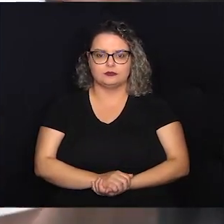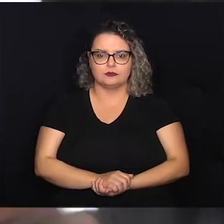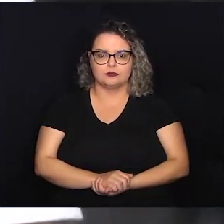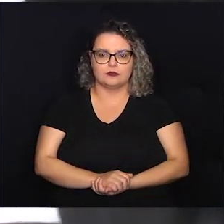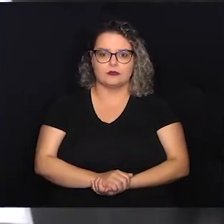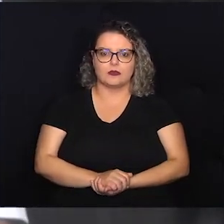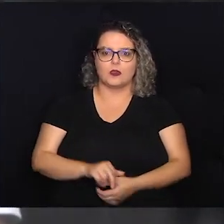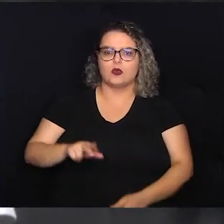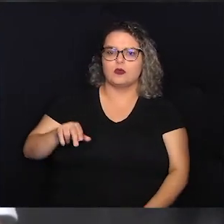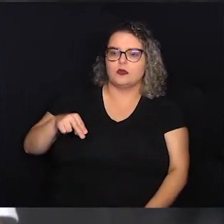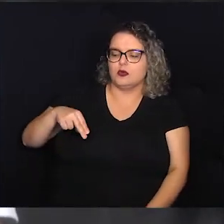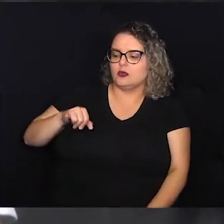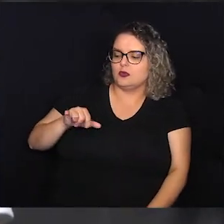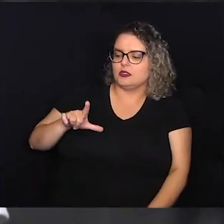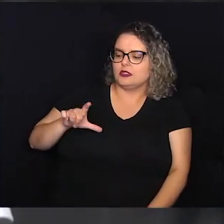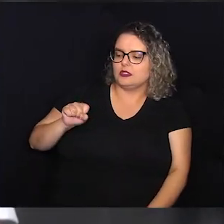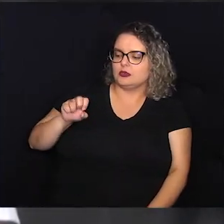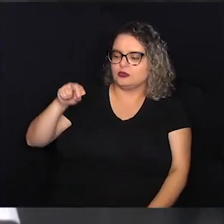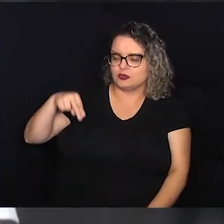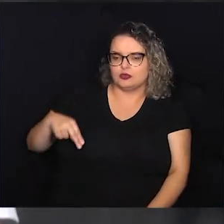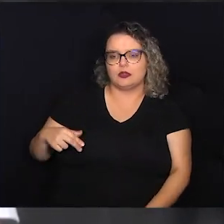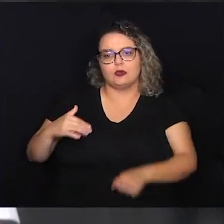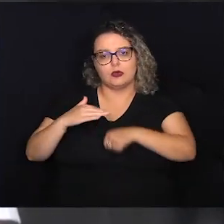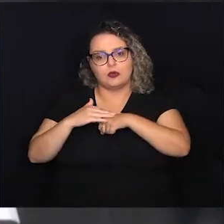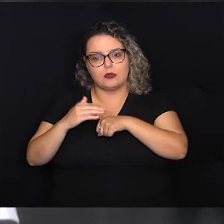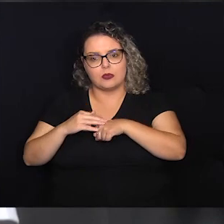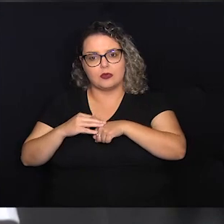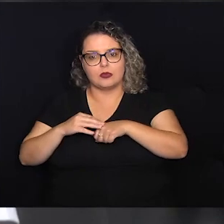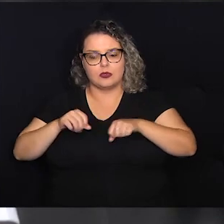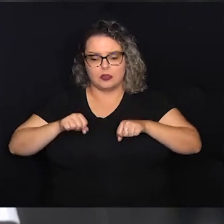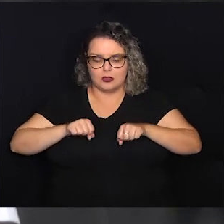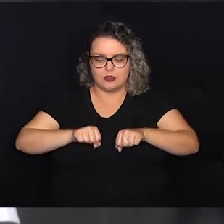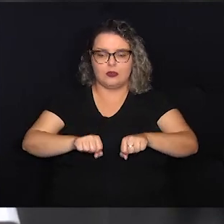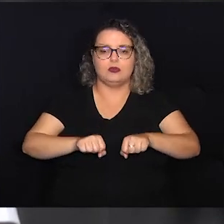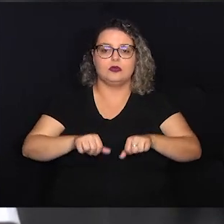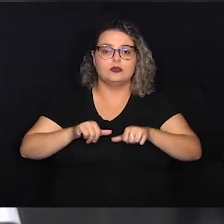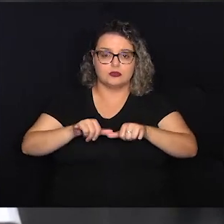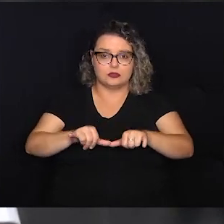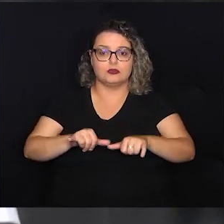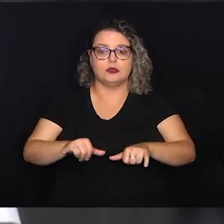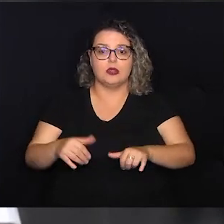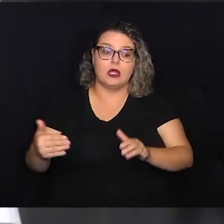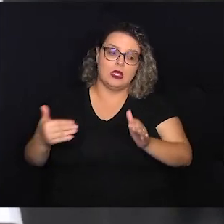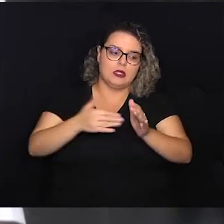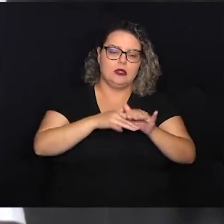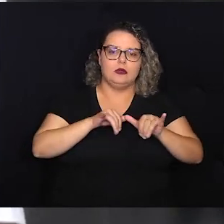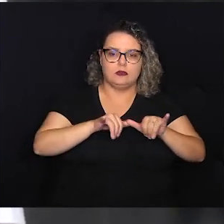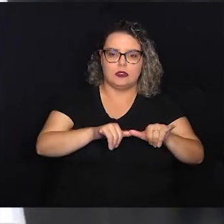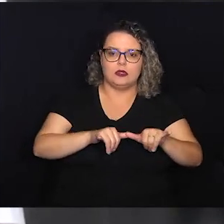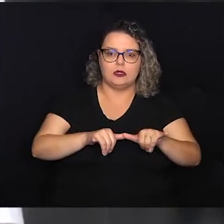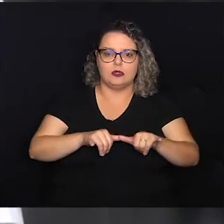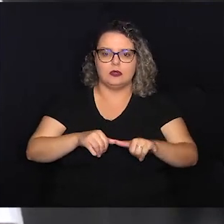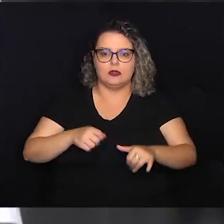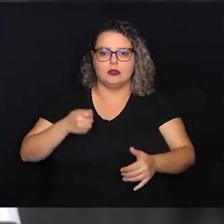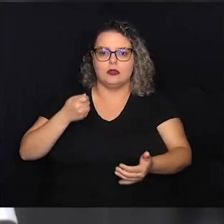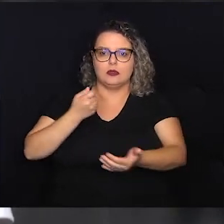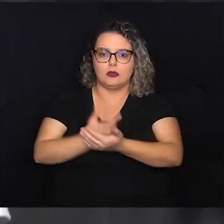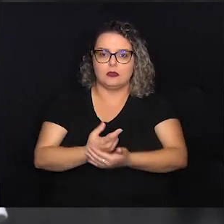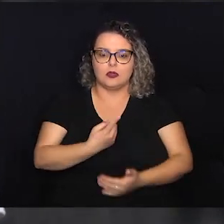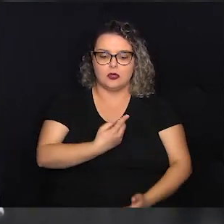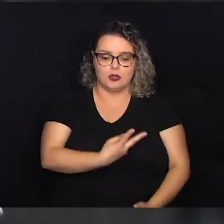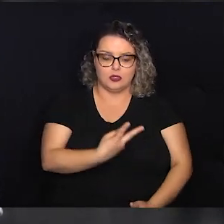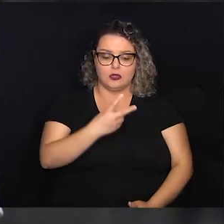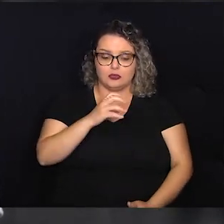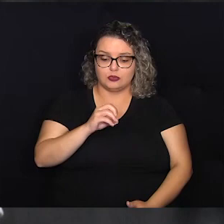carrinho de supermercado que ele tinha, né? Esse é o irmão Nilson, uma pessoa que eu tenho muito carinho. Ele pegou um carrinho do